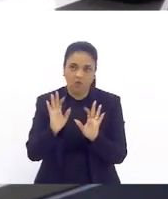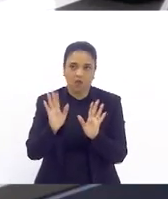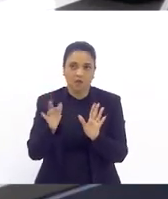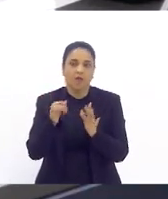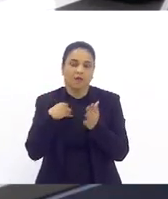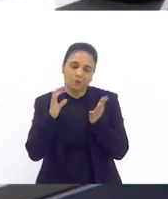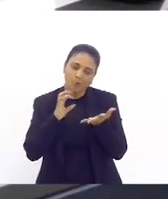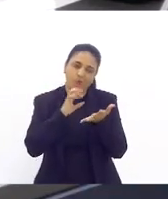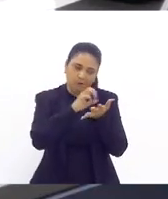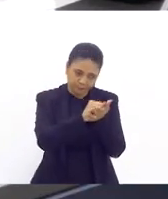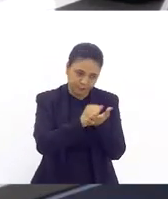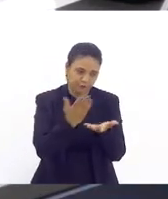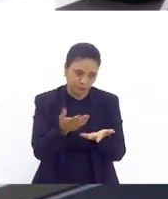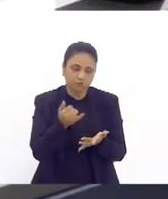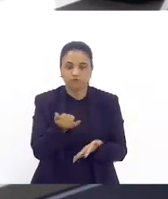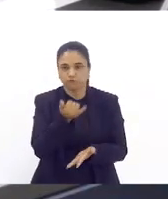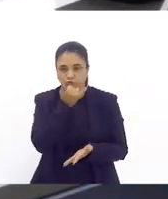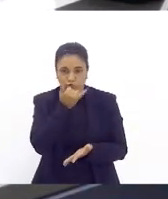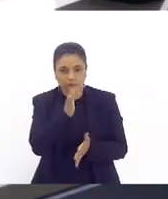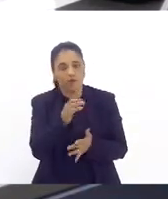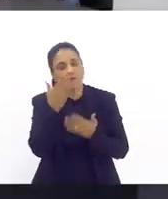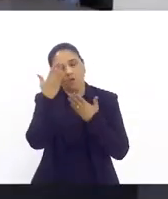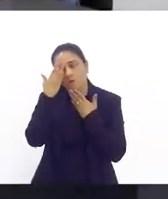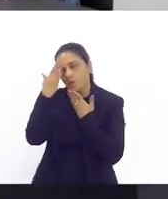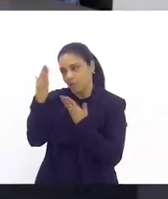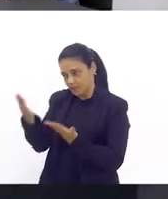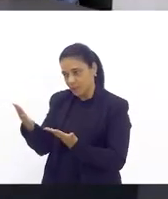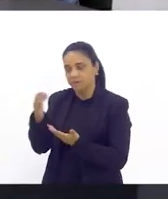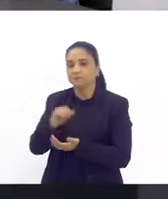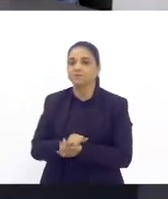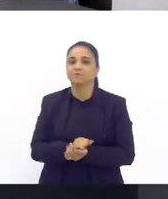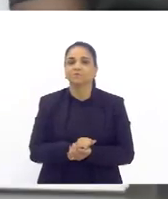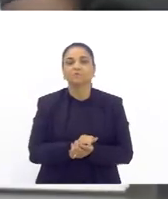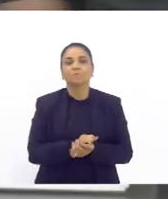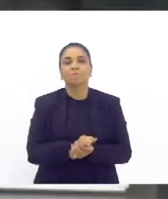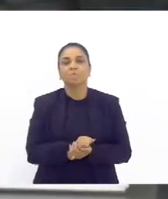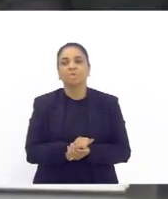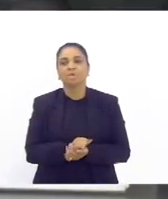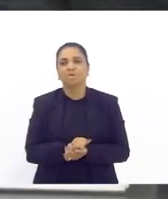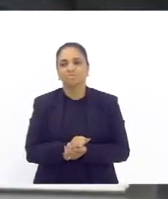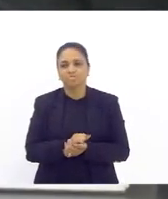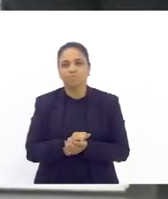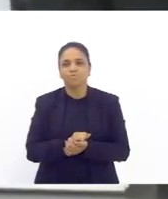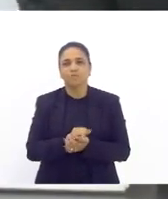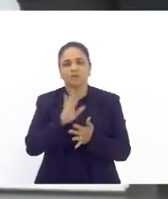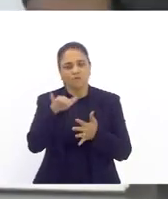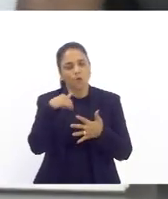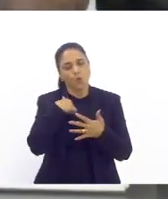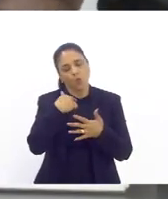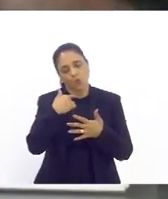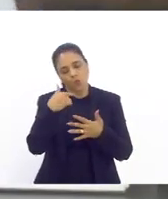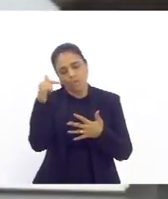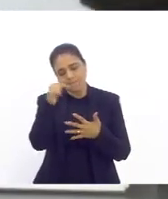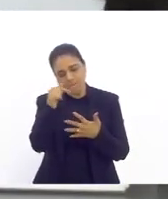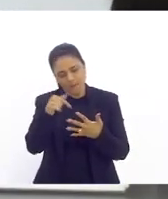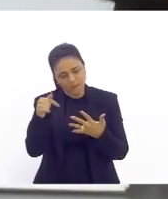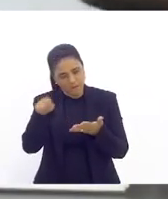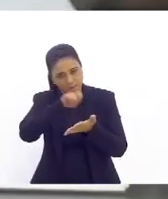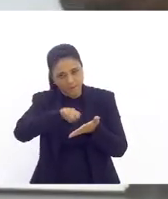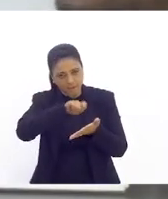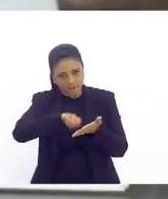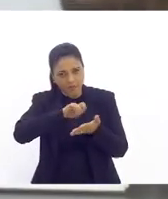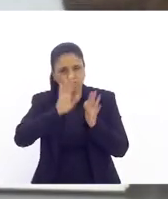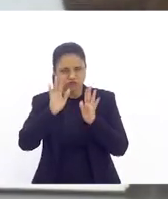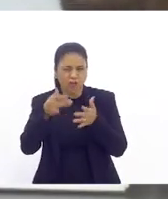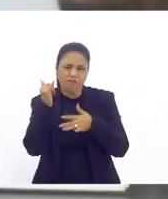fazer esse registro pode continuar Tá bom obrigada mas em relação eu vou pular uma série de coisas que eu tinha feito a notação porque já foi